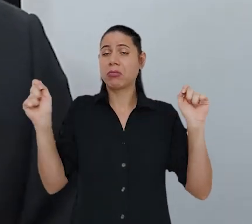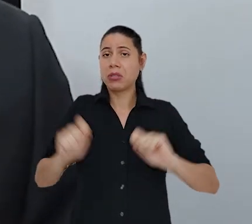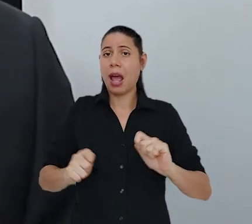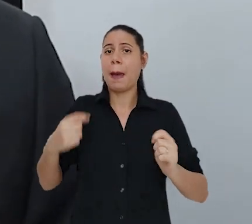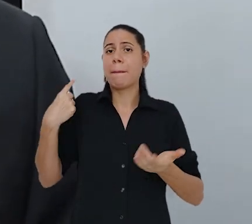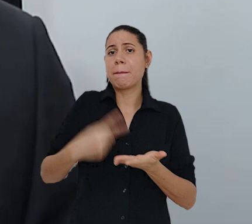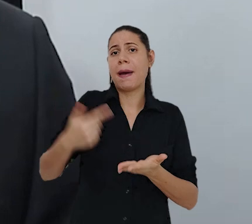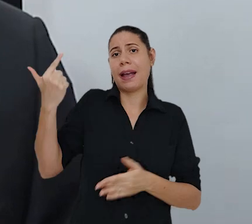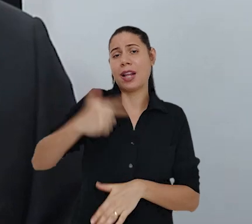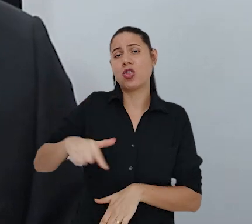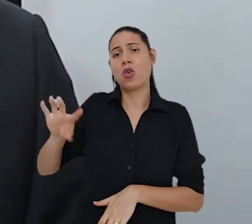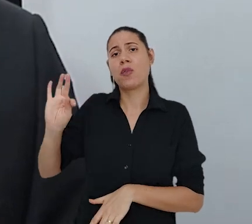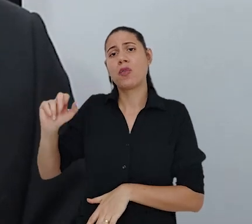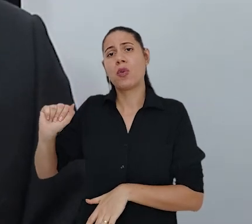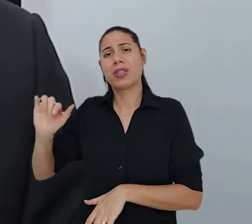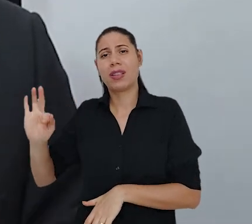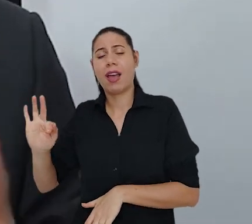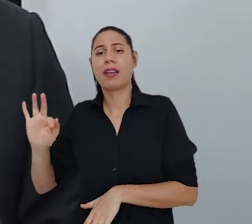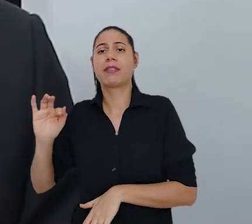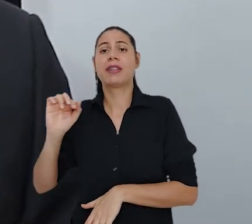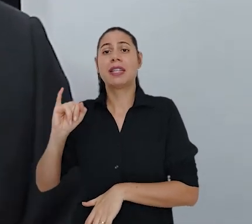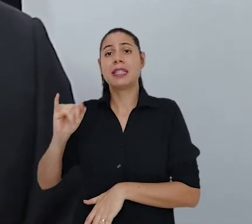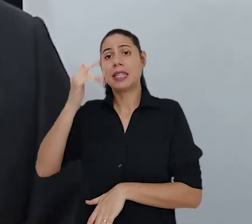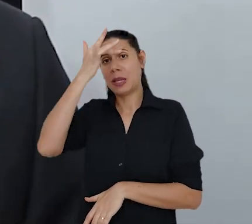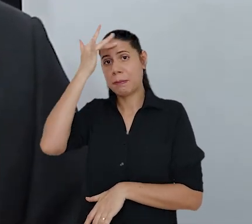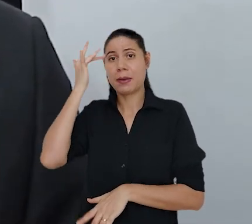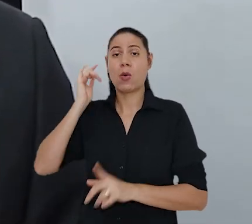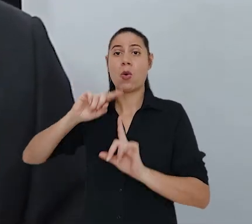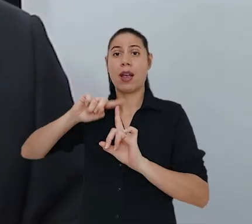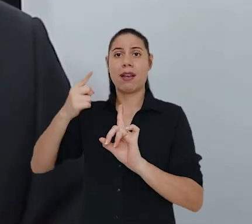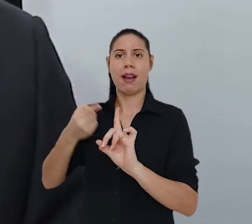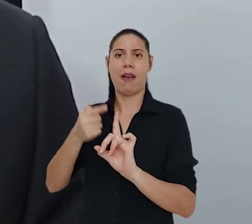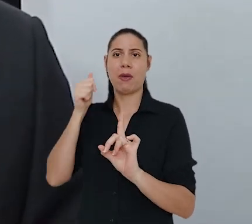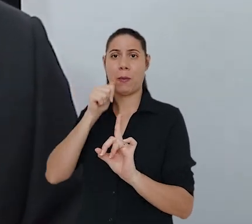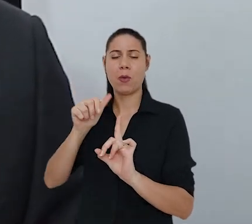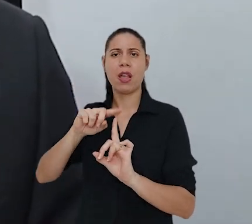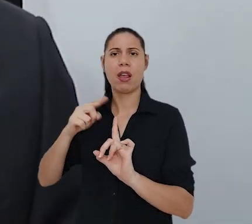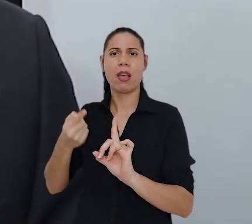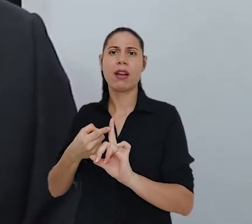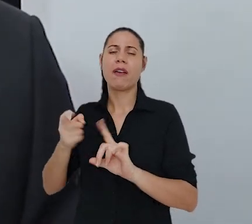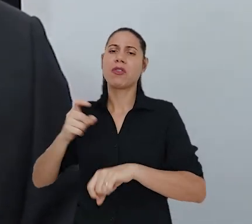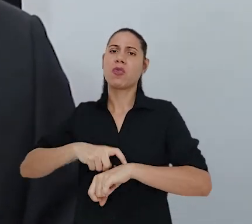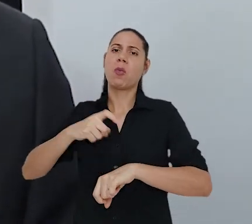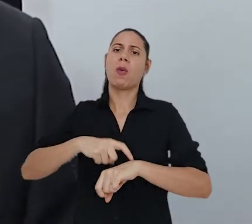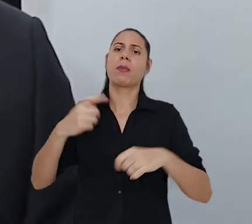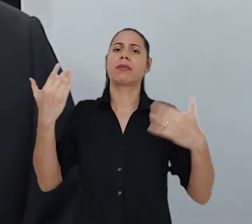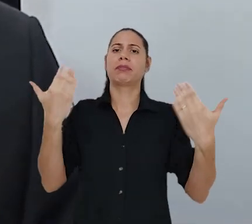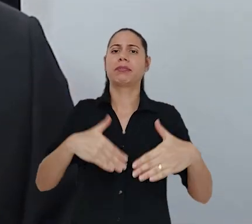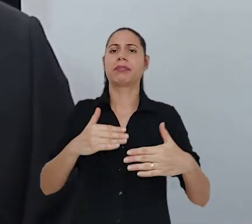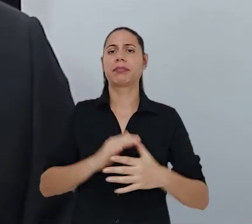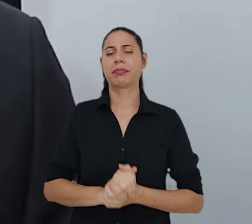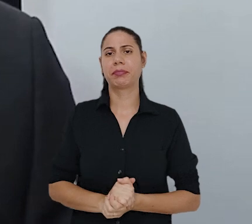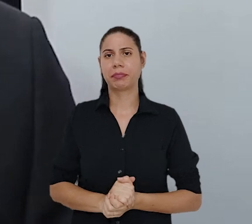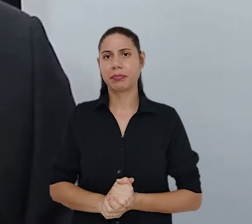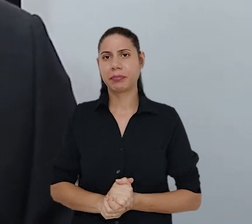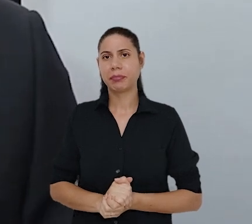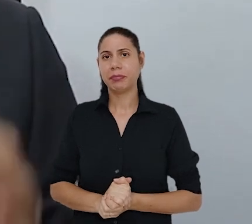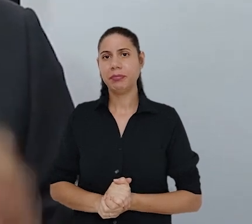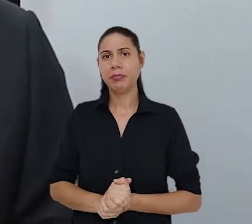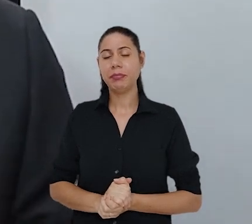a remarcação do TAF para aquela candidata que se encontre grávida à época da realização dessa